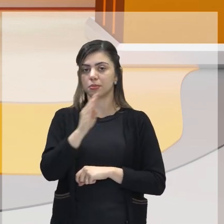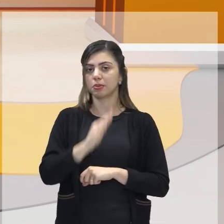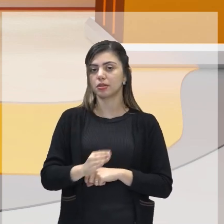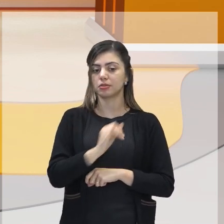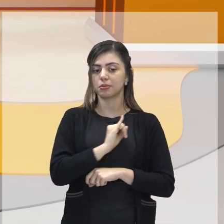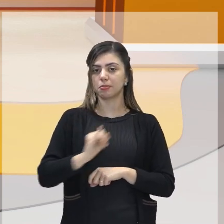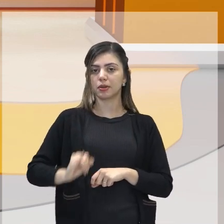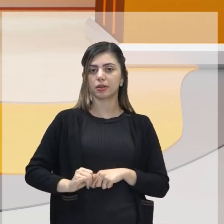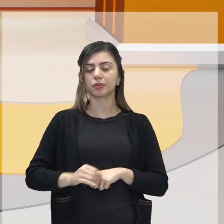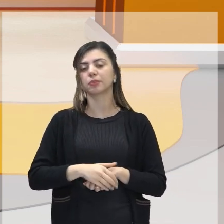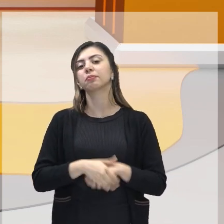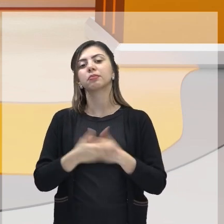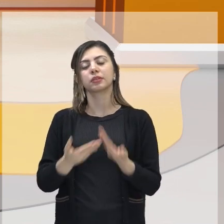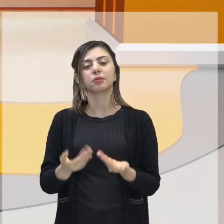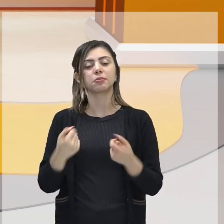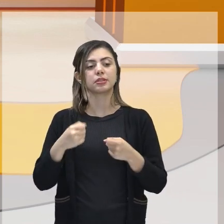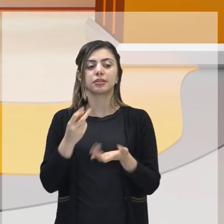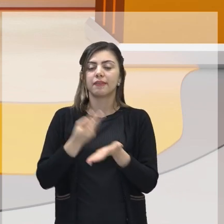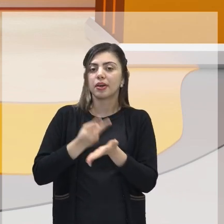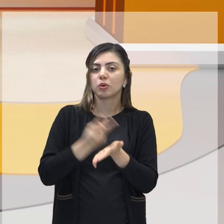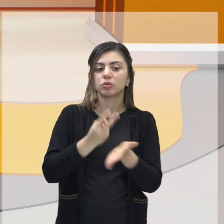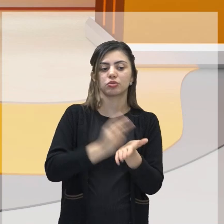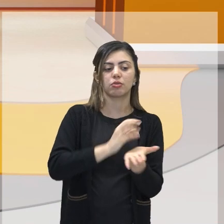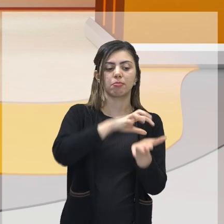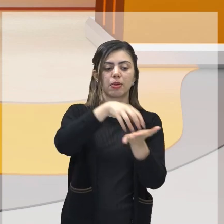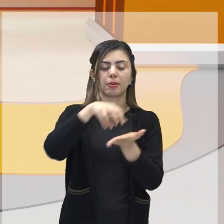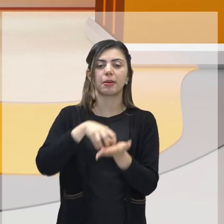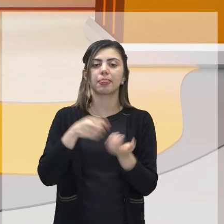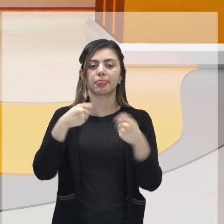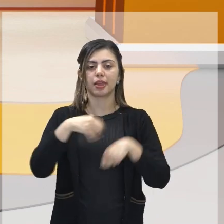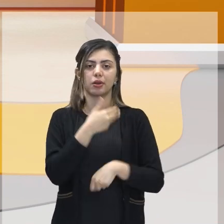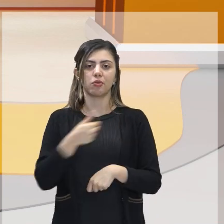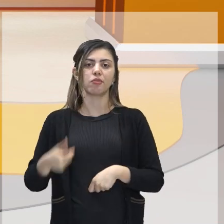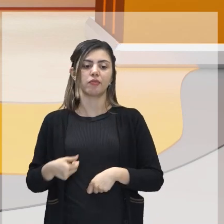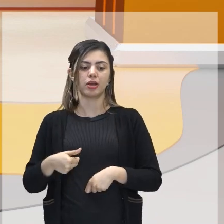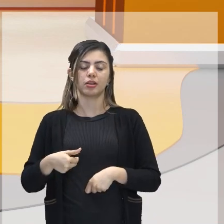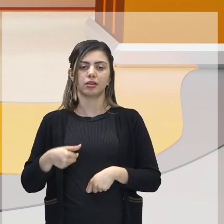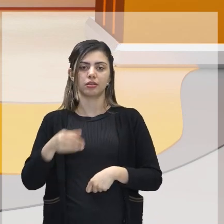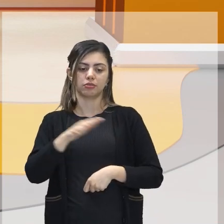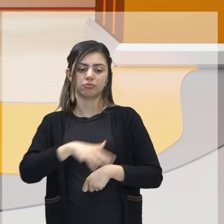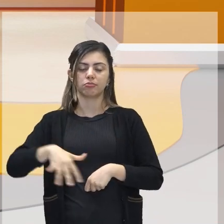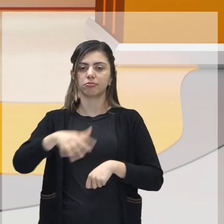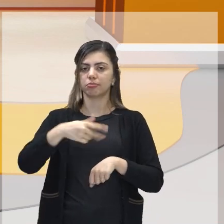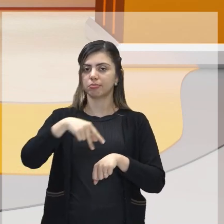de fato continuasse governando o país. Não é mesmo?